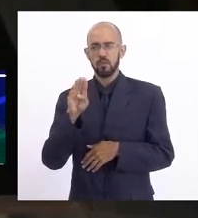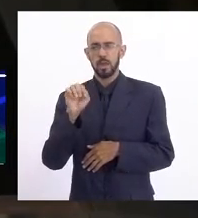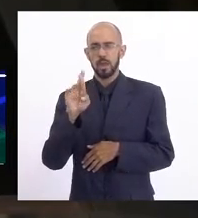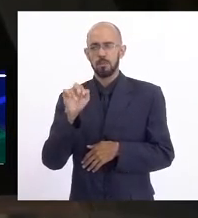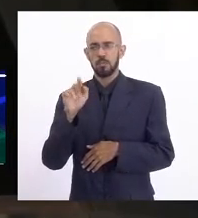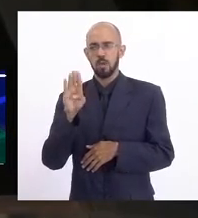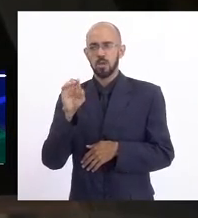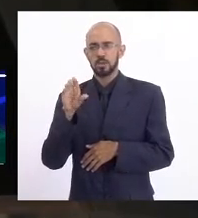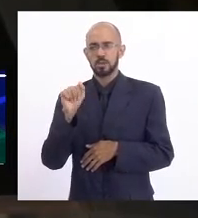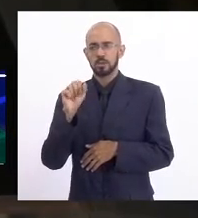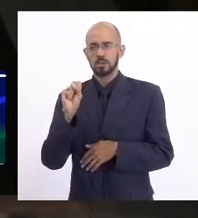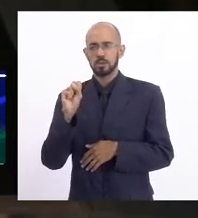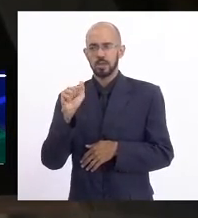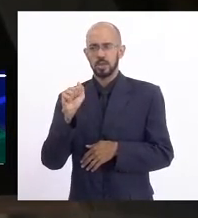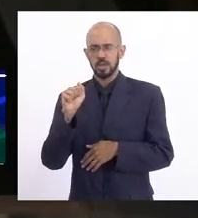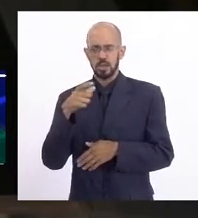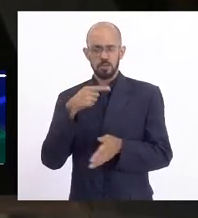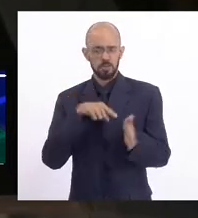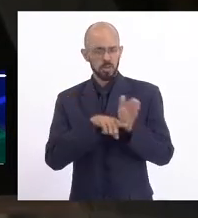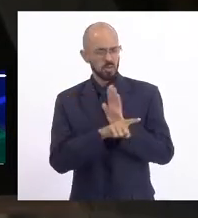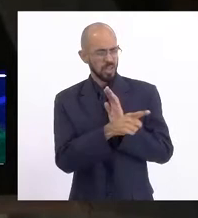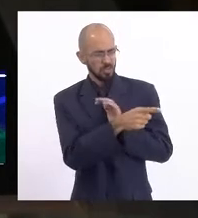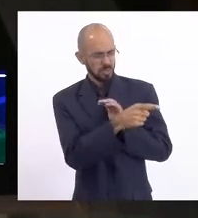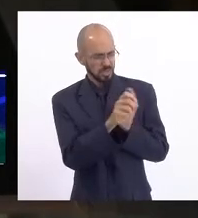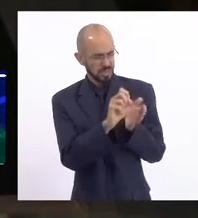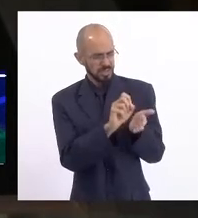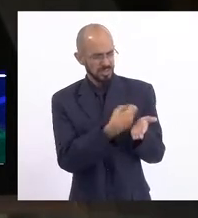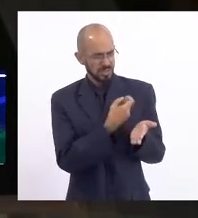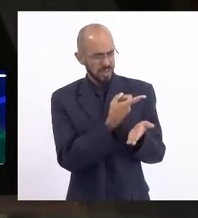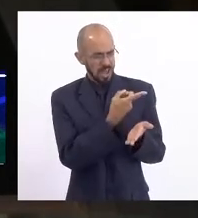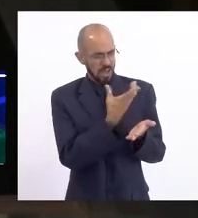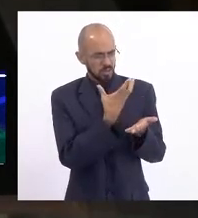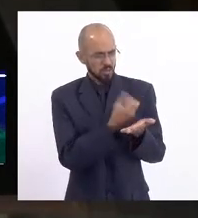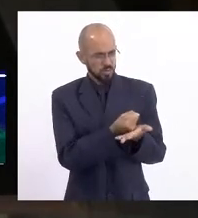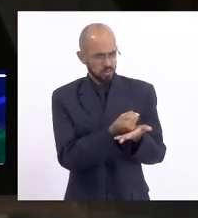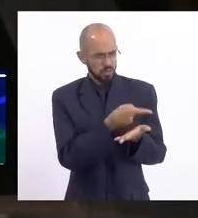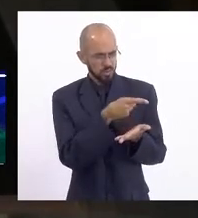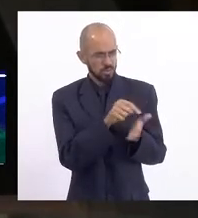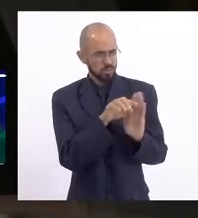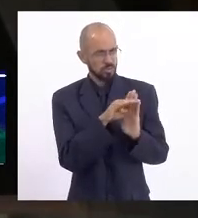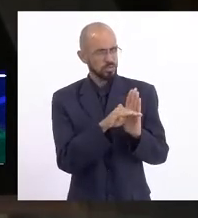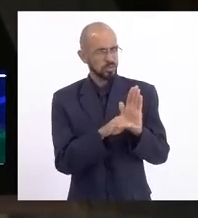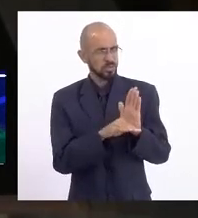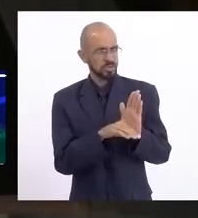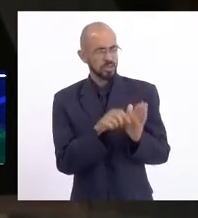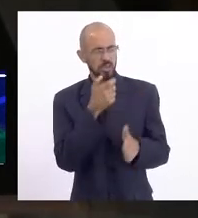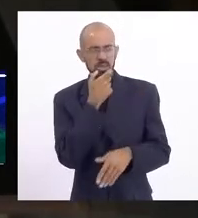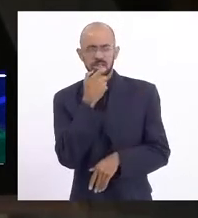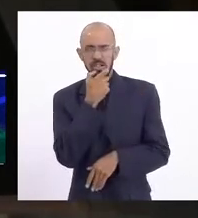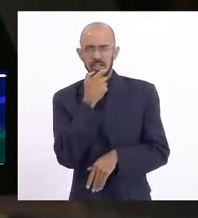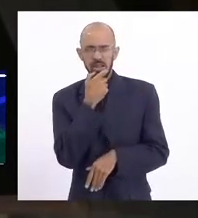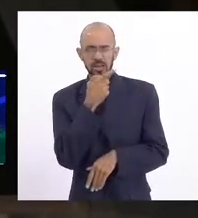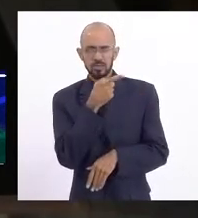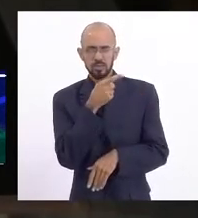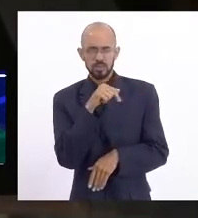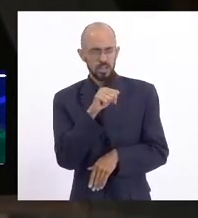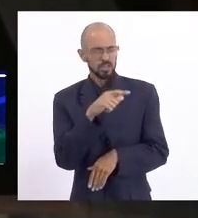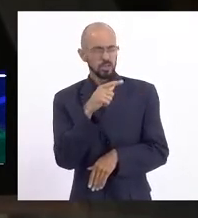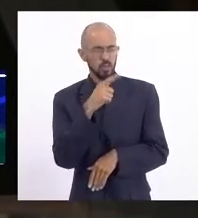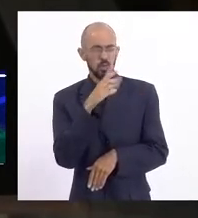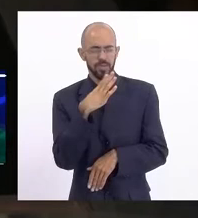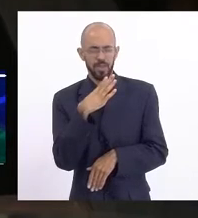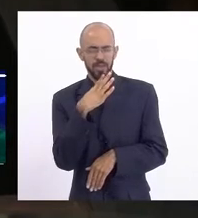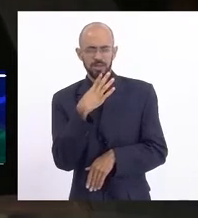assinaram um instrumento comercial dessa monta, deputado Tiaju, em inglês? Vocês têm proficiência em língua